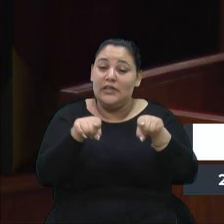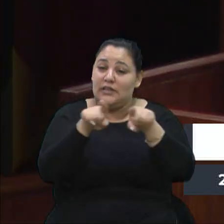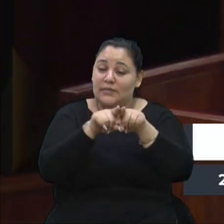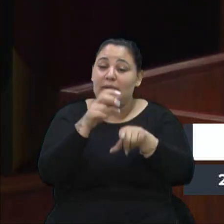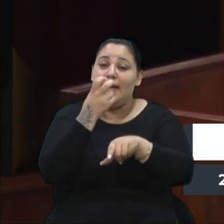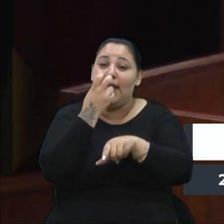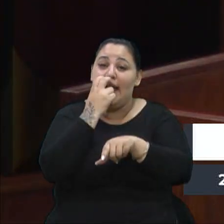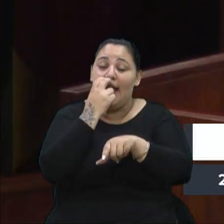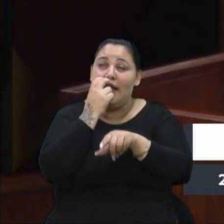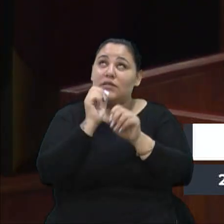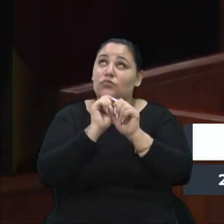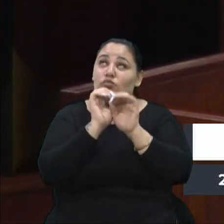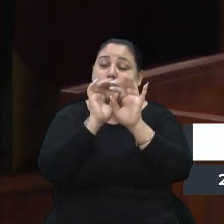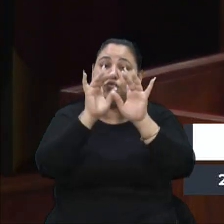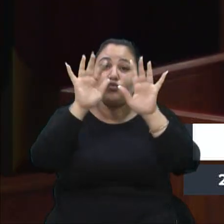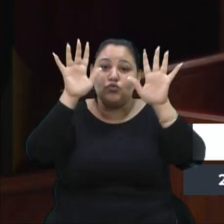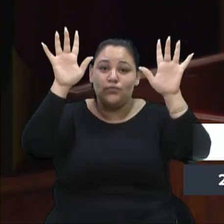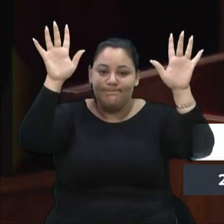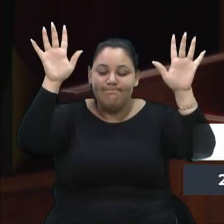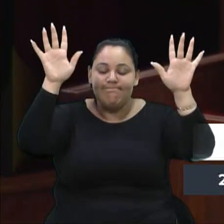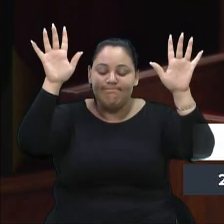infraestrutura completamente instáveis.